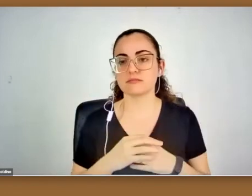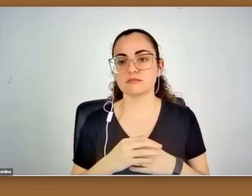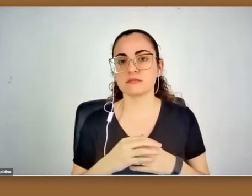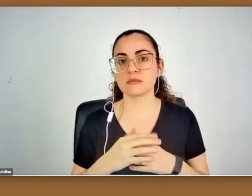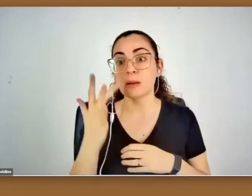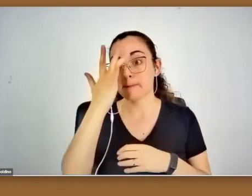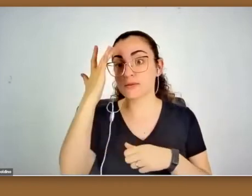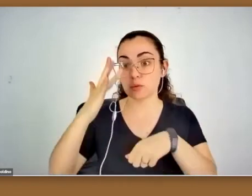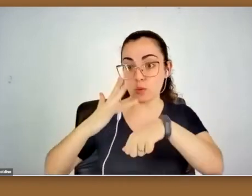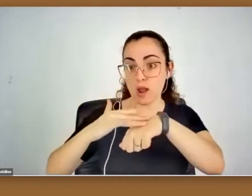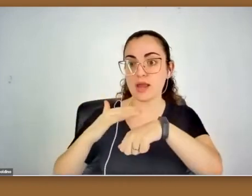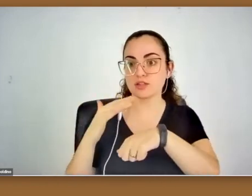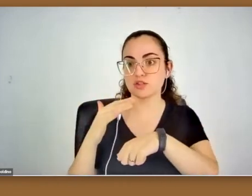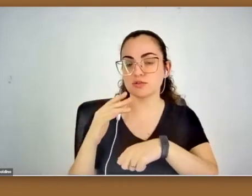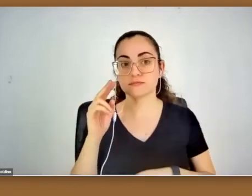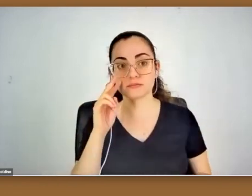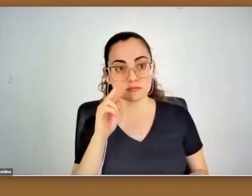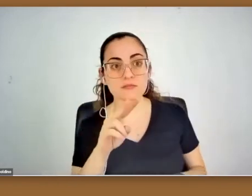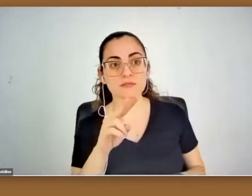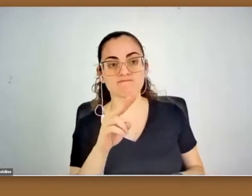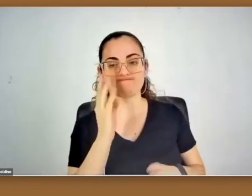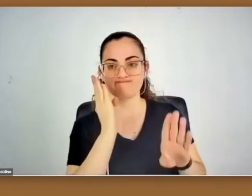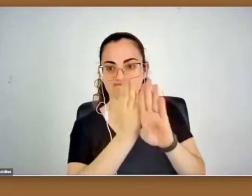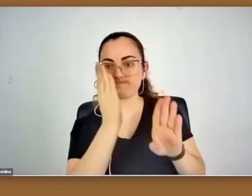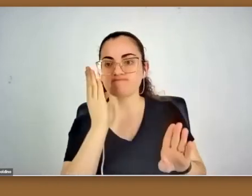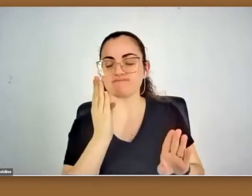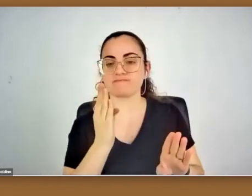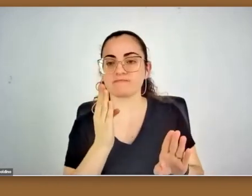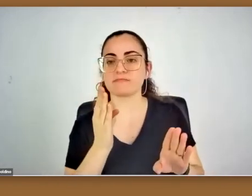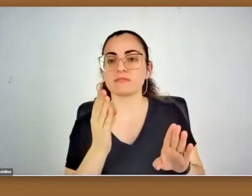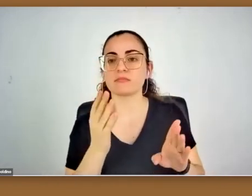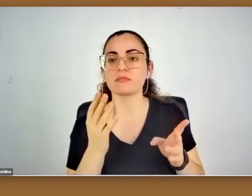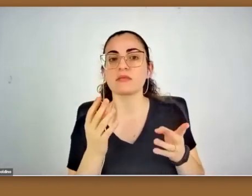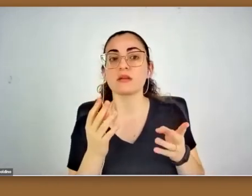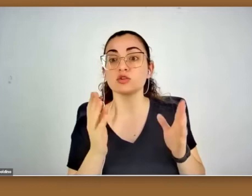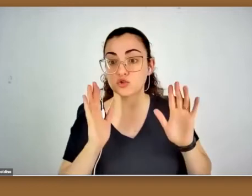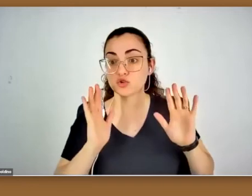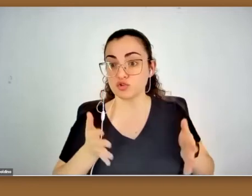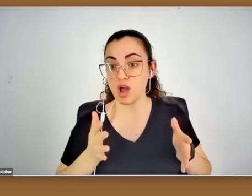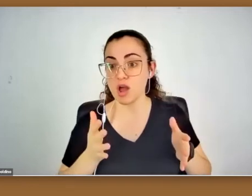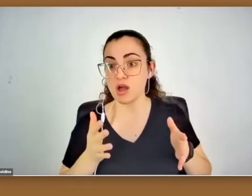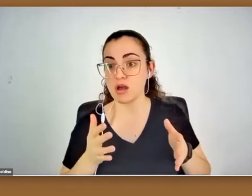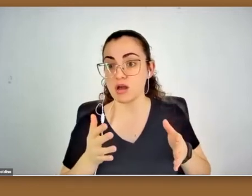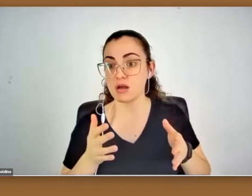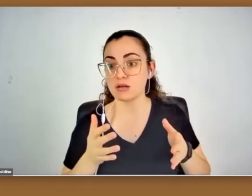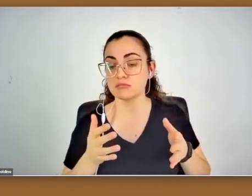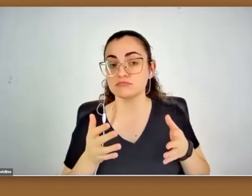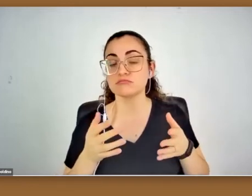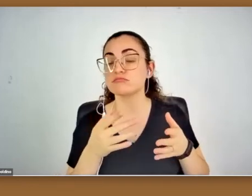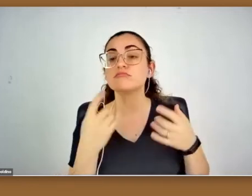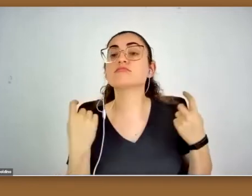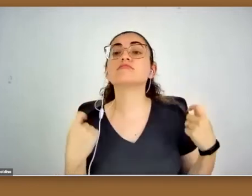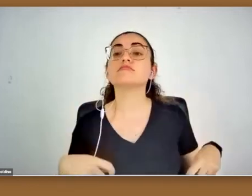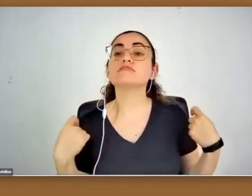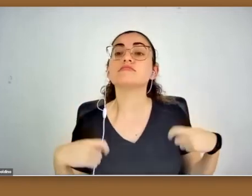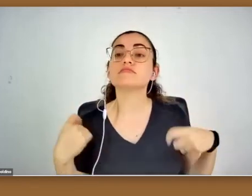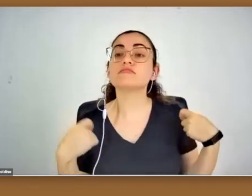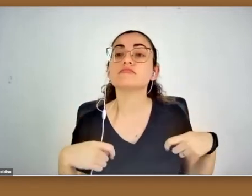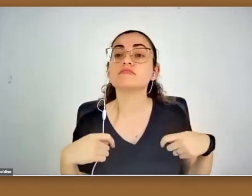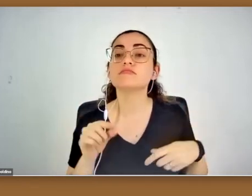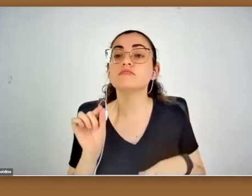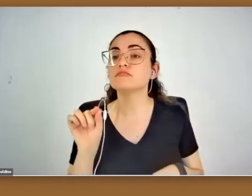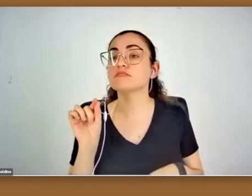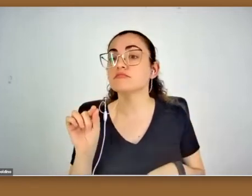com que ele fique grave. Mas muitas vezes ela vai precisar de quê? Ela precisa de outras áreas que